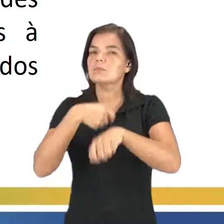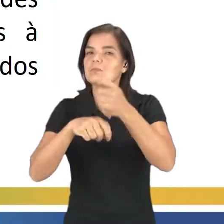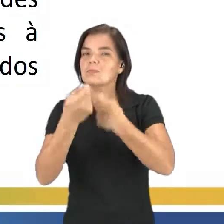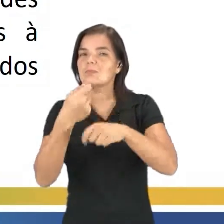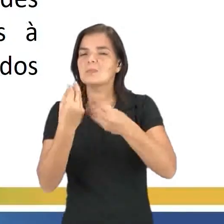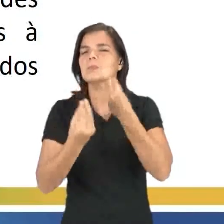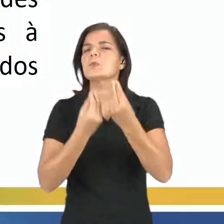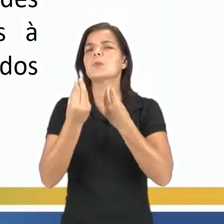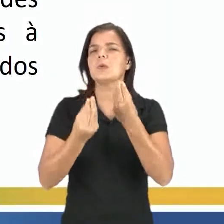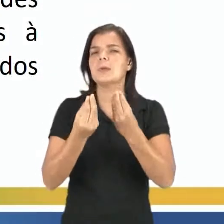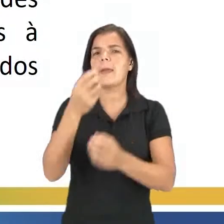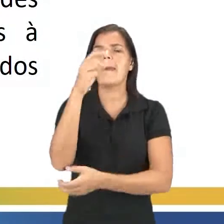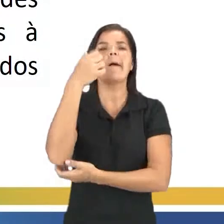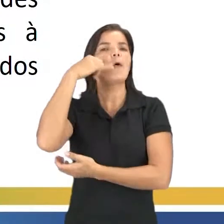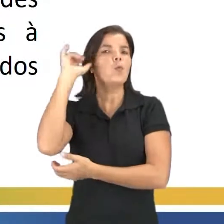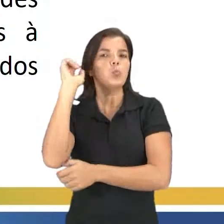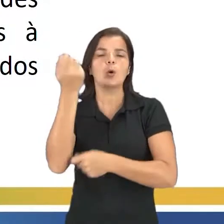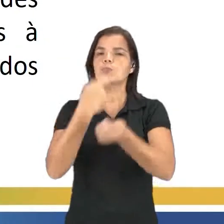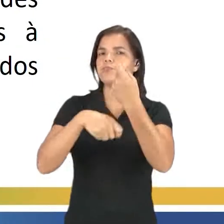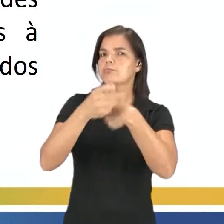é o agronegócio, né?